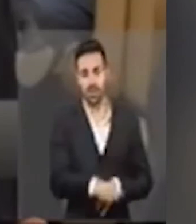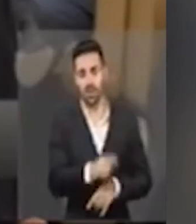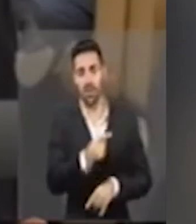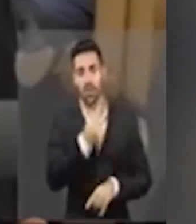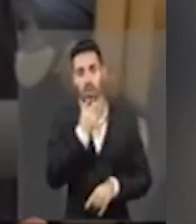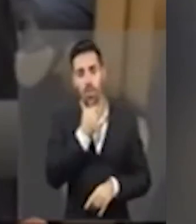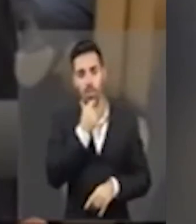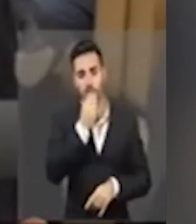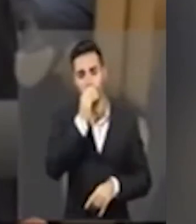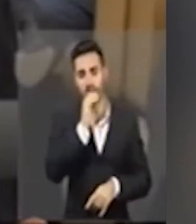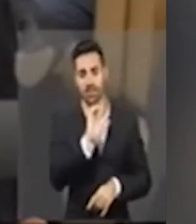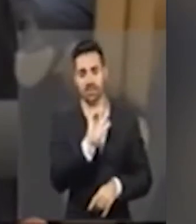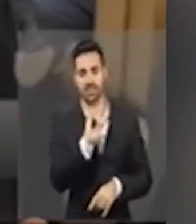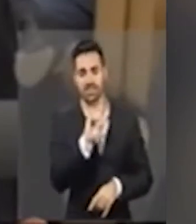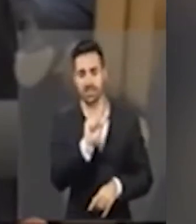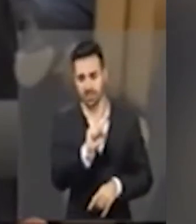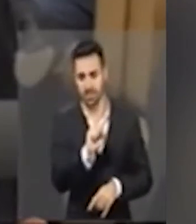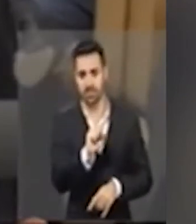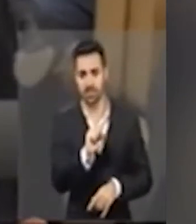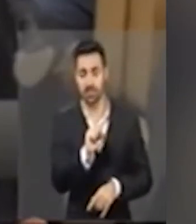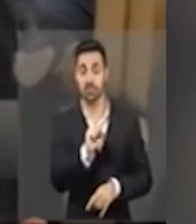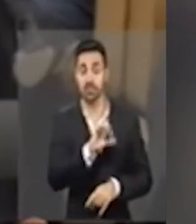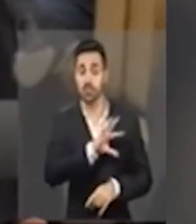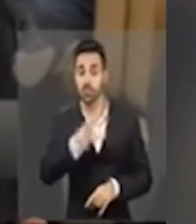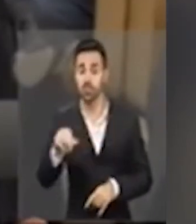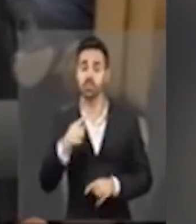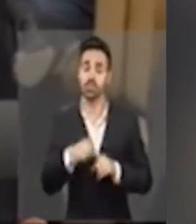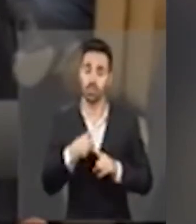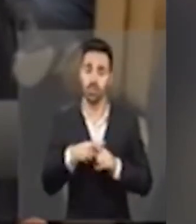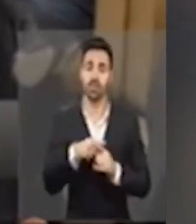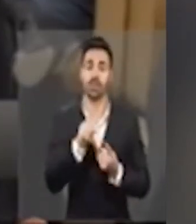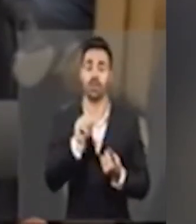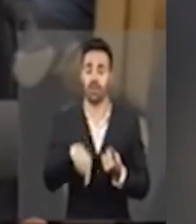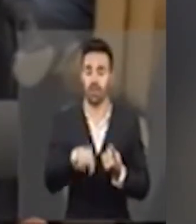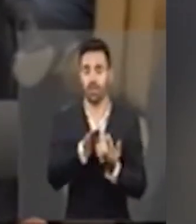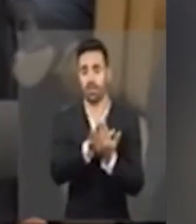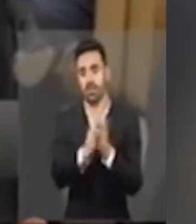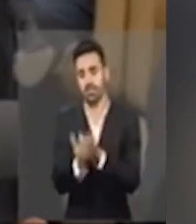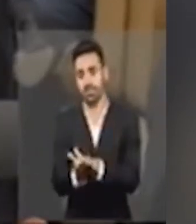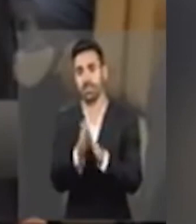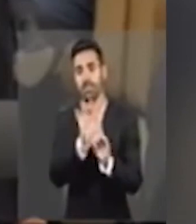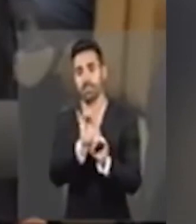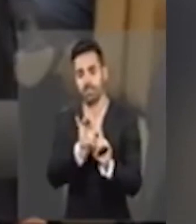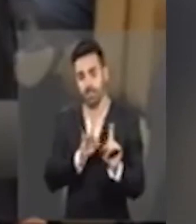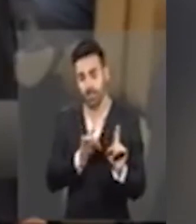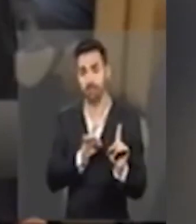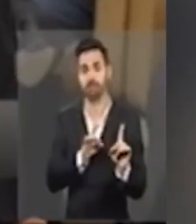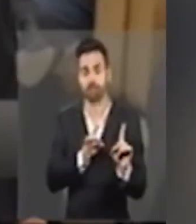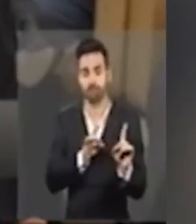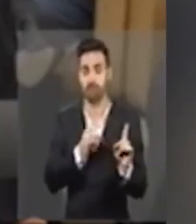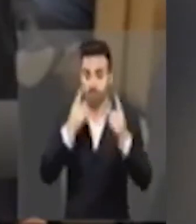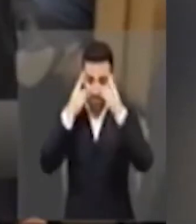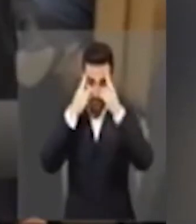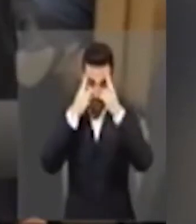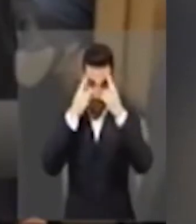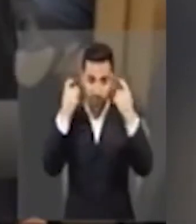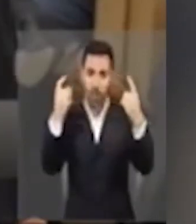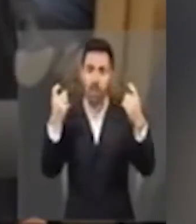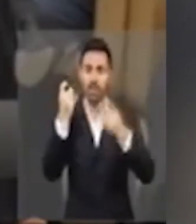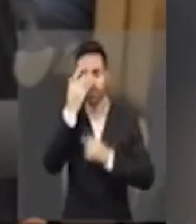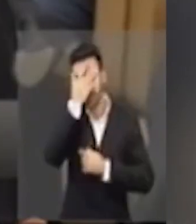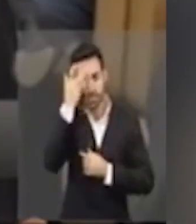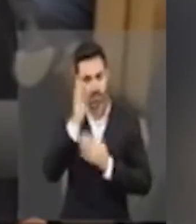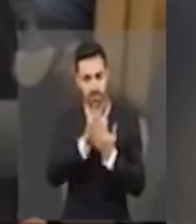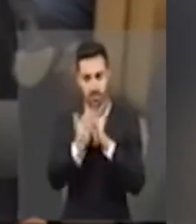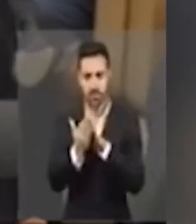xixi e tudo isso associado a transfobia a violência é a primeira instituição que uma pessoa trans conhece na